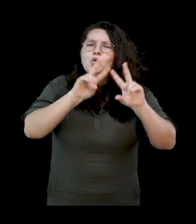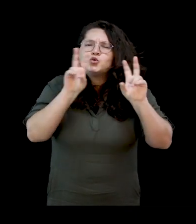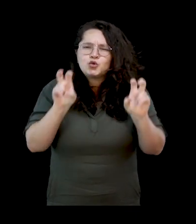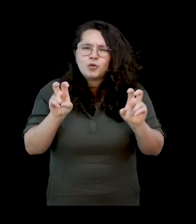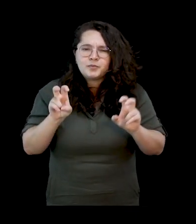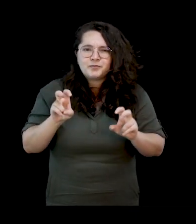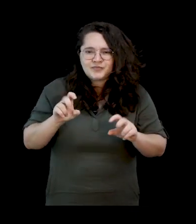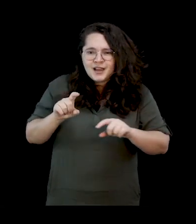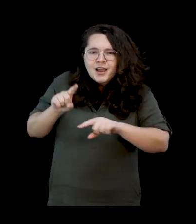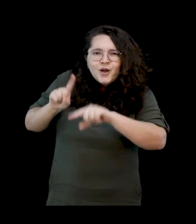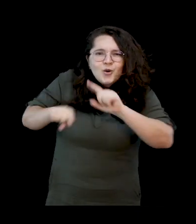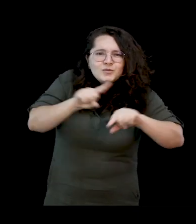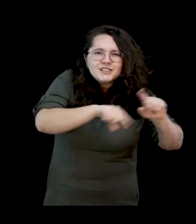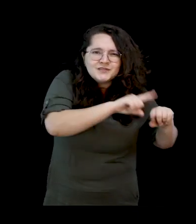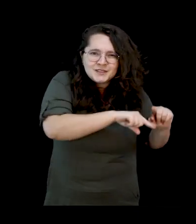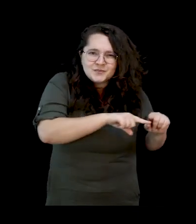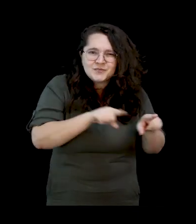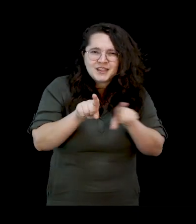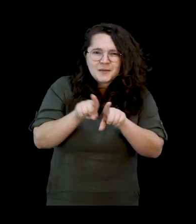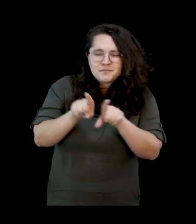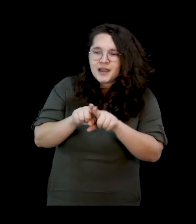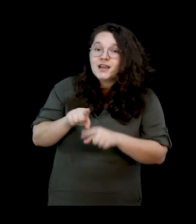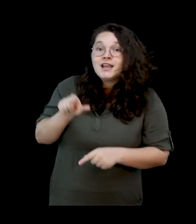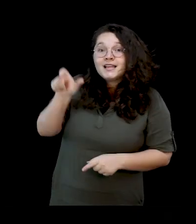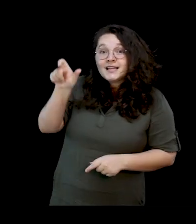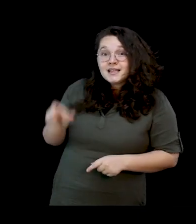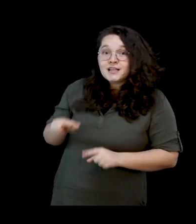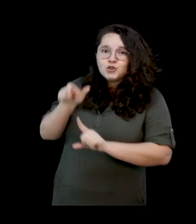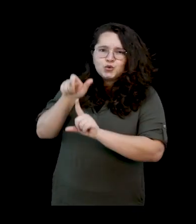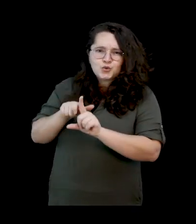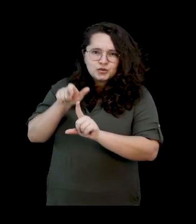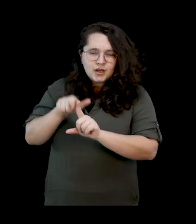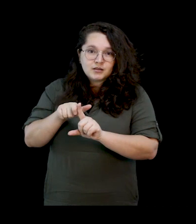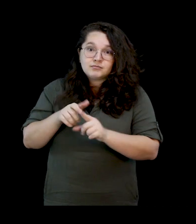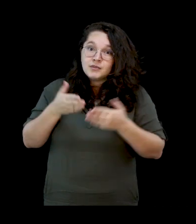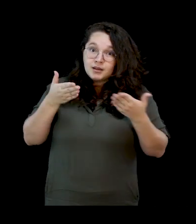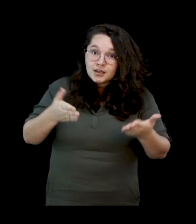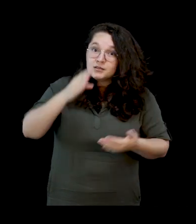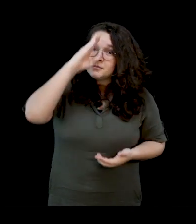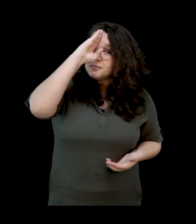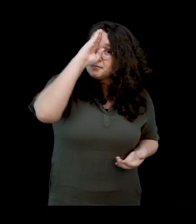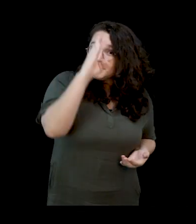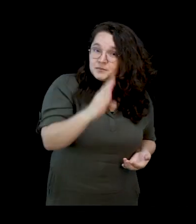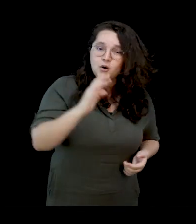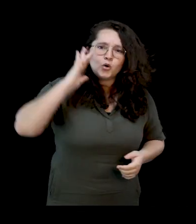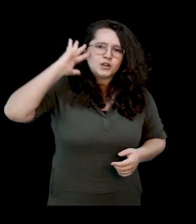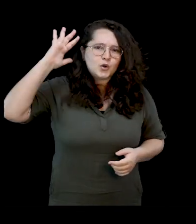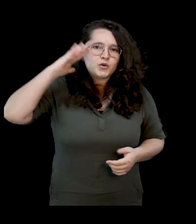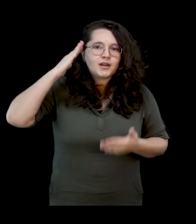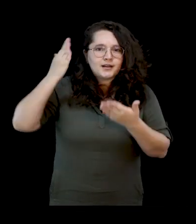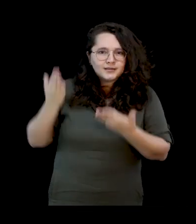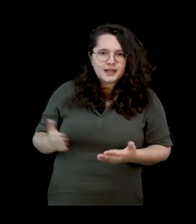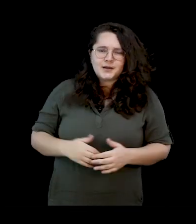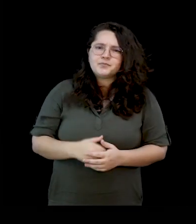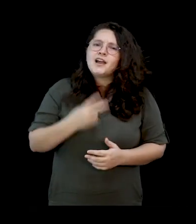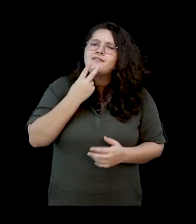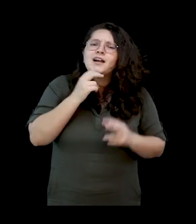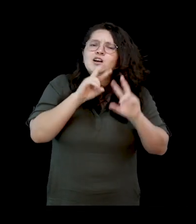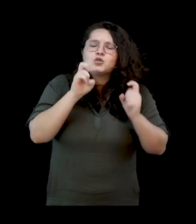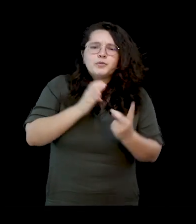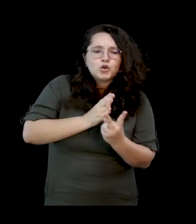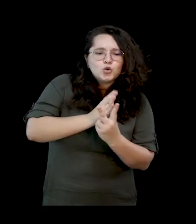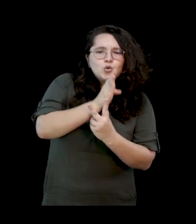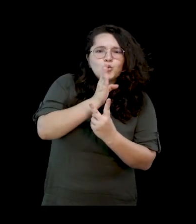E do objeto e do sujeito. Esse, na verdade, é o ponto fundamental do Zimmel. Ele coloca esse dualismo e ele